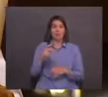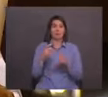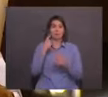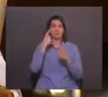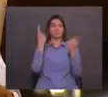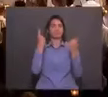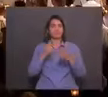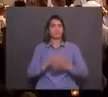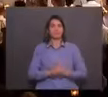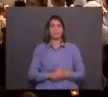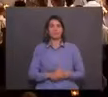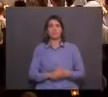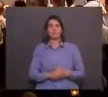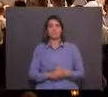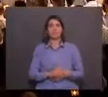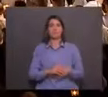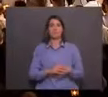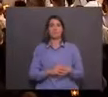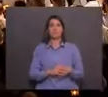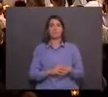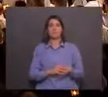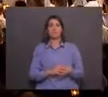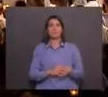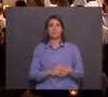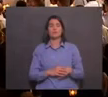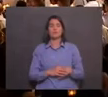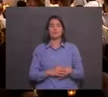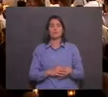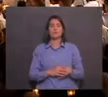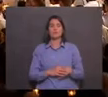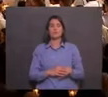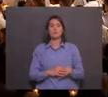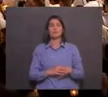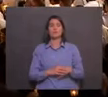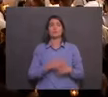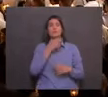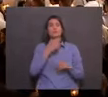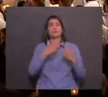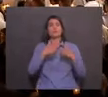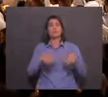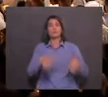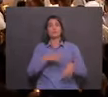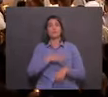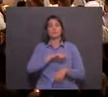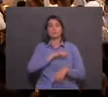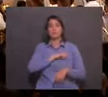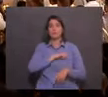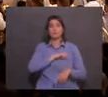A los tres días había una boda en Caná de Galilea y la madre de Jesús estaba